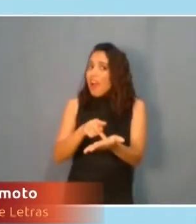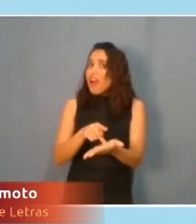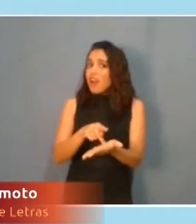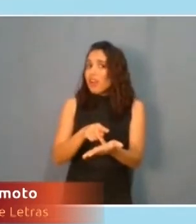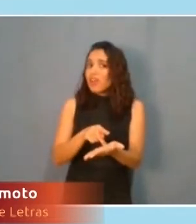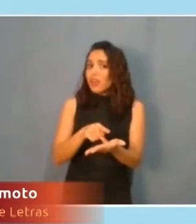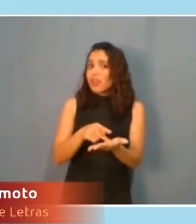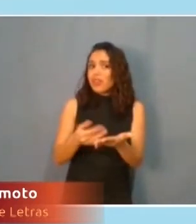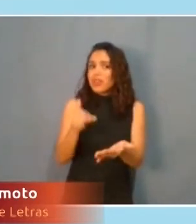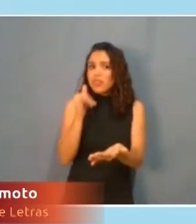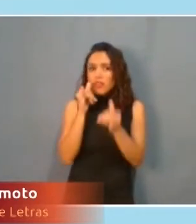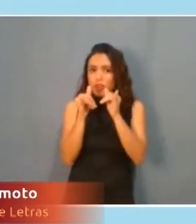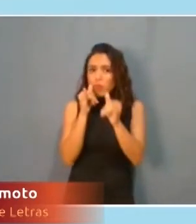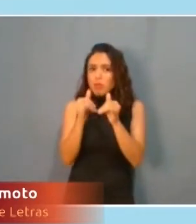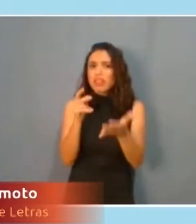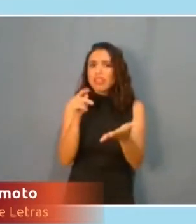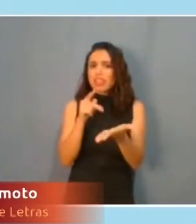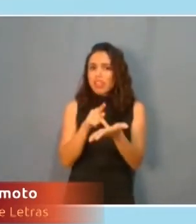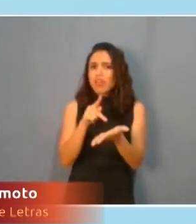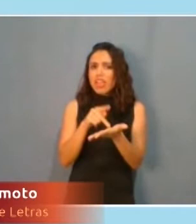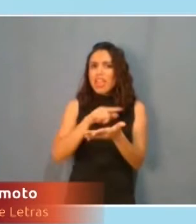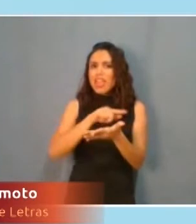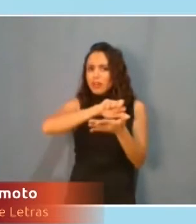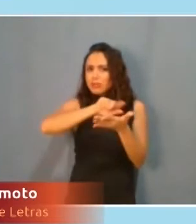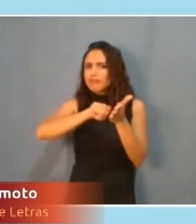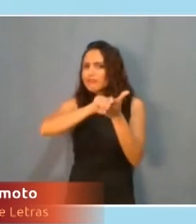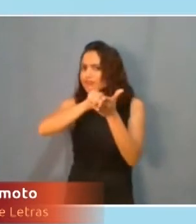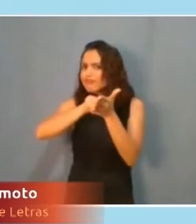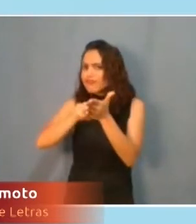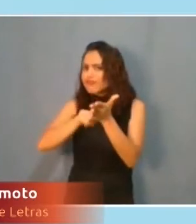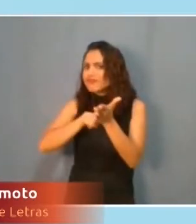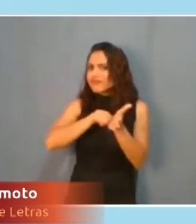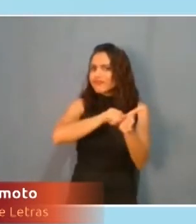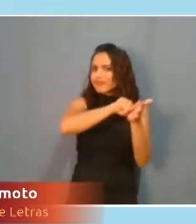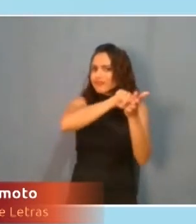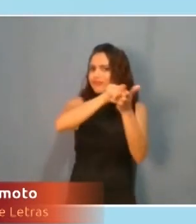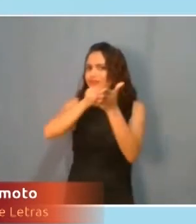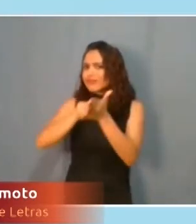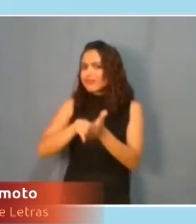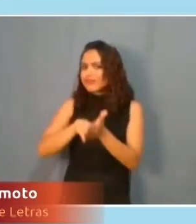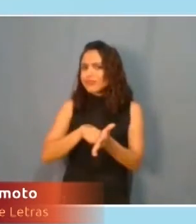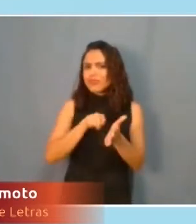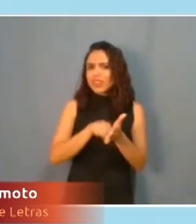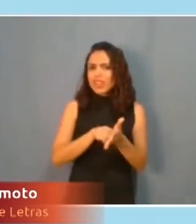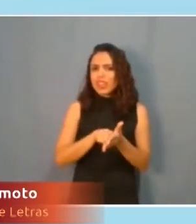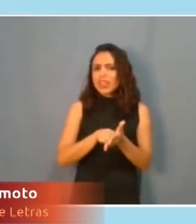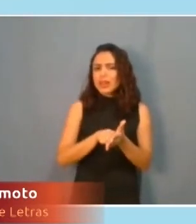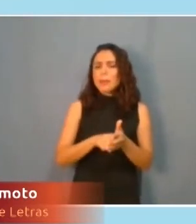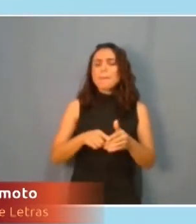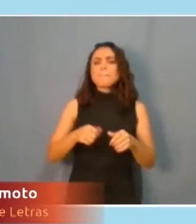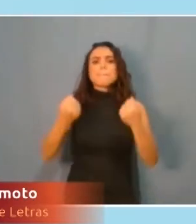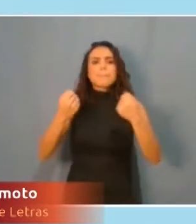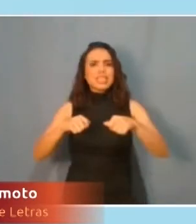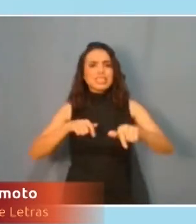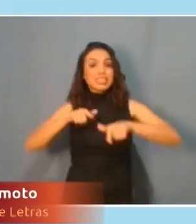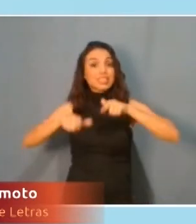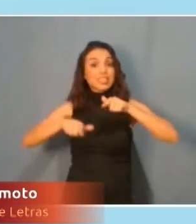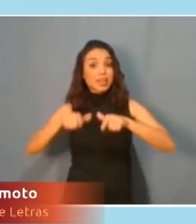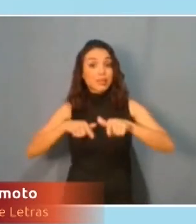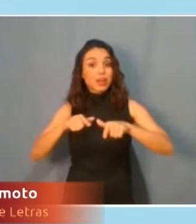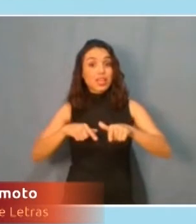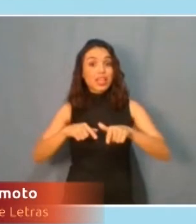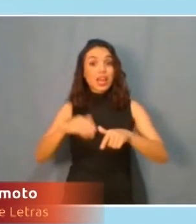é científico. Então, a gente tem que trabalhar o famoso ODS 10, que é a diminuição das desigualdades, para que um